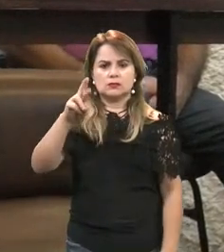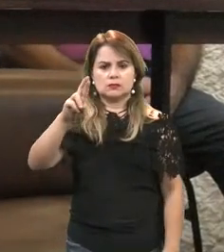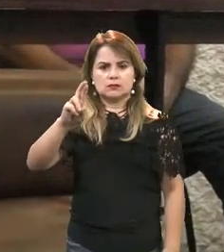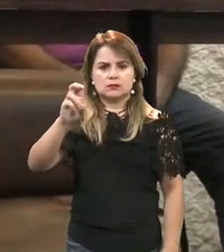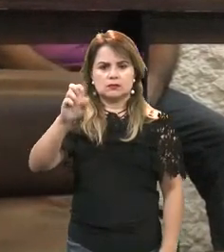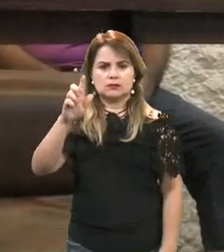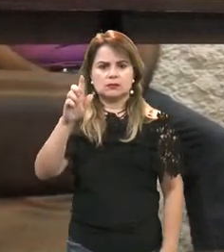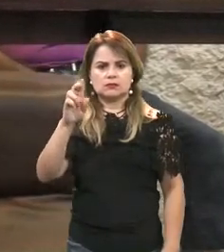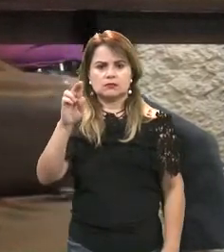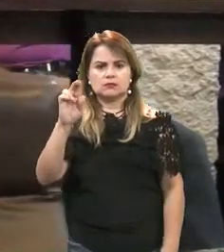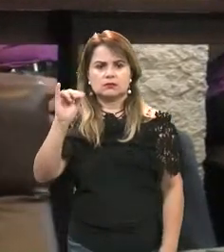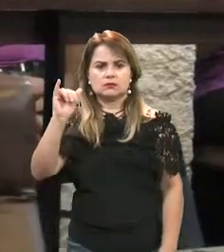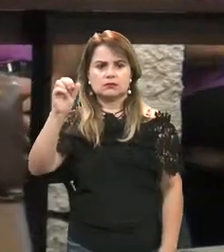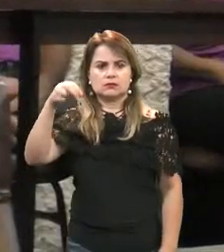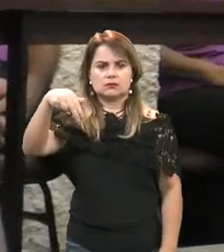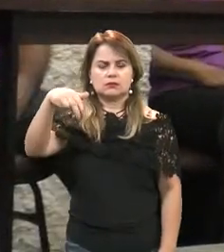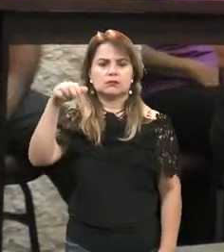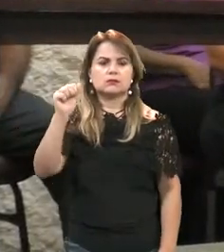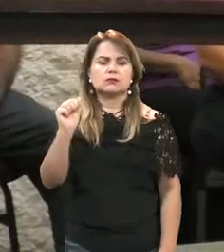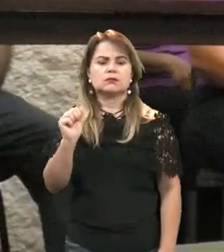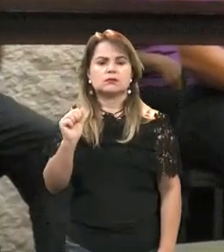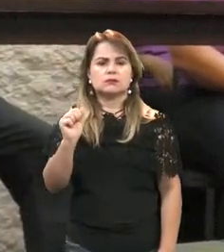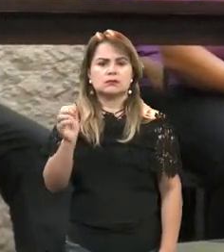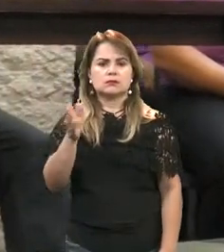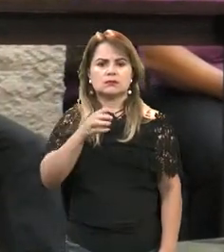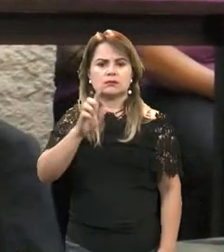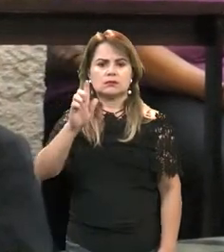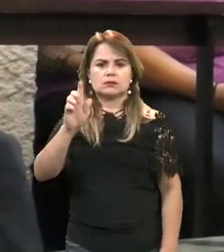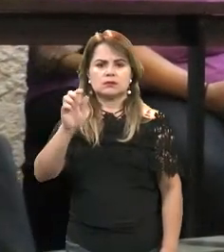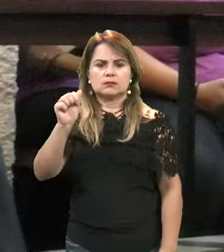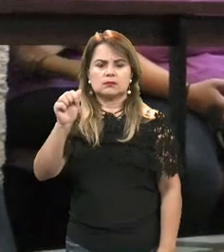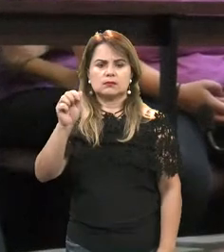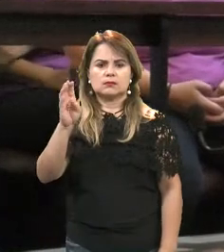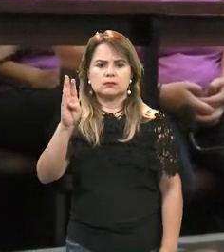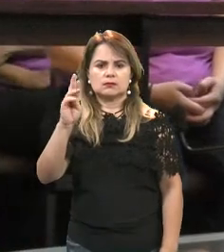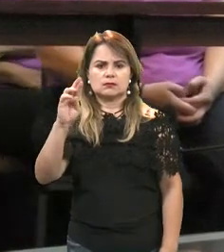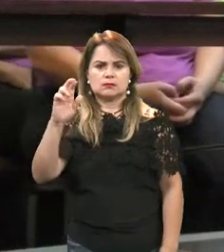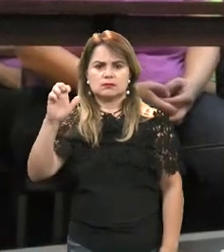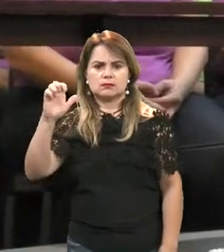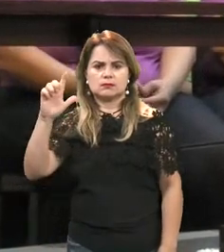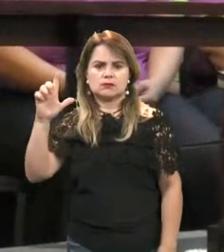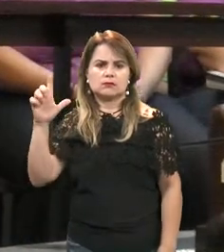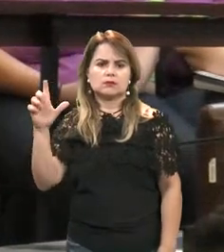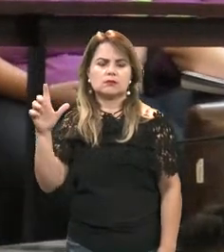Ferreira, presidente da Associação Anjos Guerreiro, Gabriel Vitor